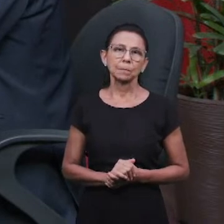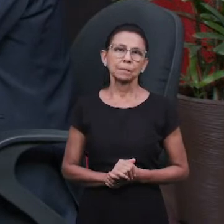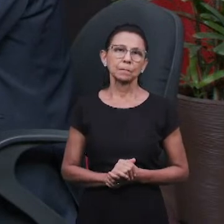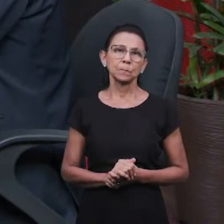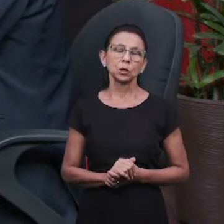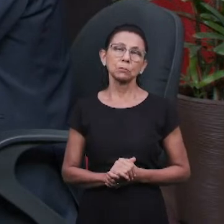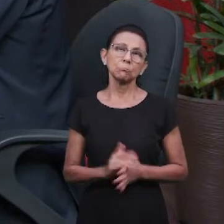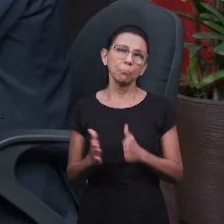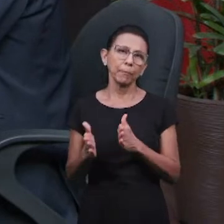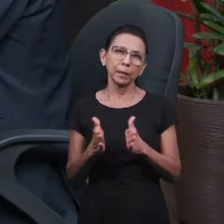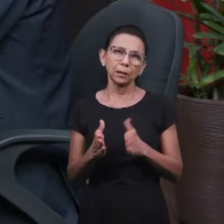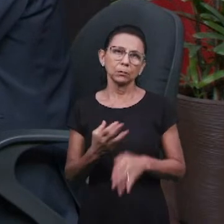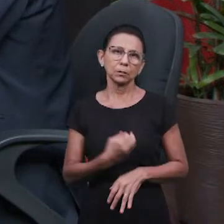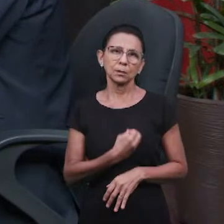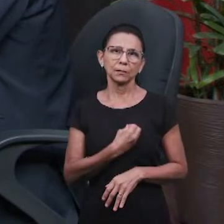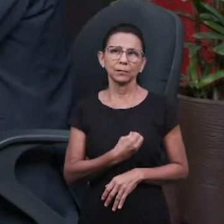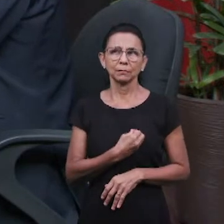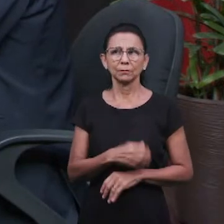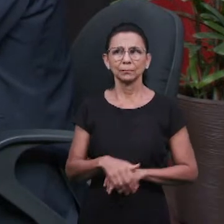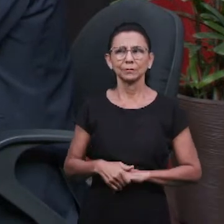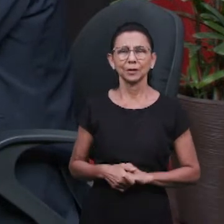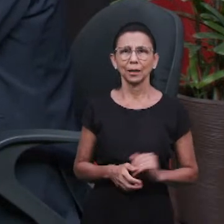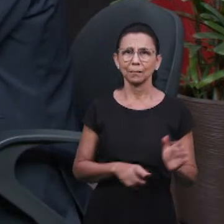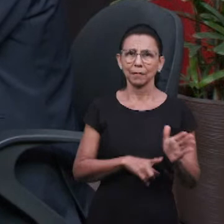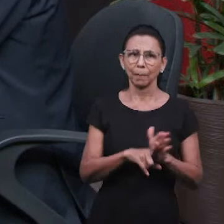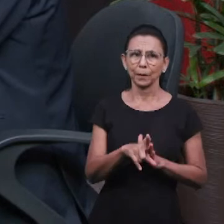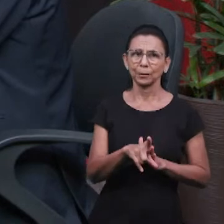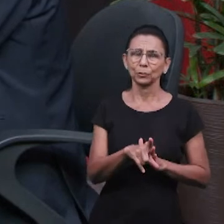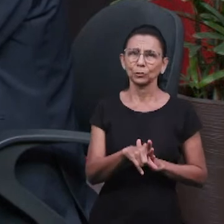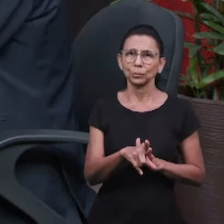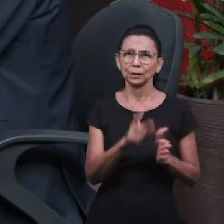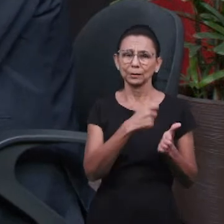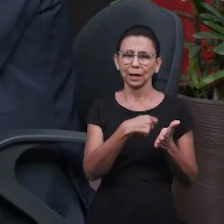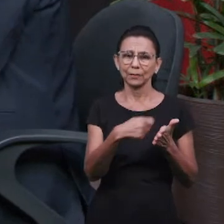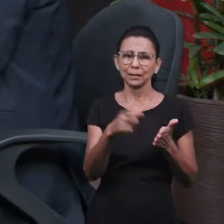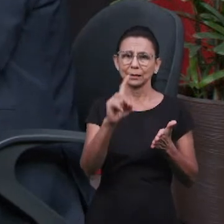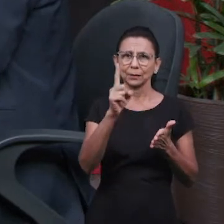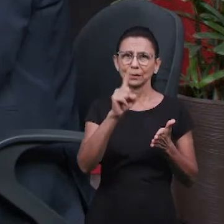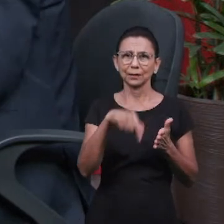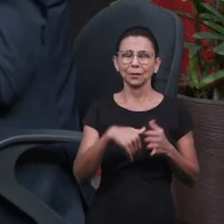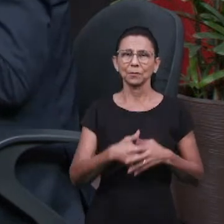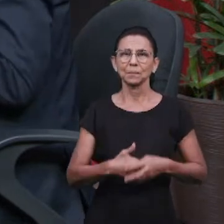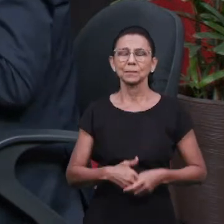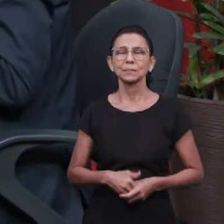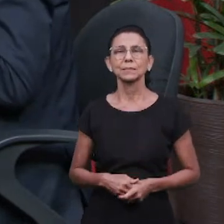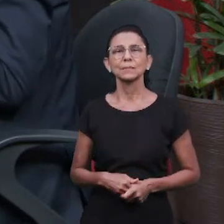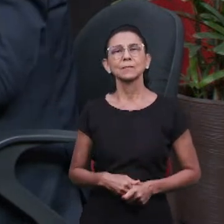bem. Eu vou dizer para vocês que essa pergunta não estava no script não, mas eu gosto de pegar elas assim.